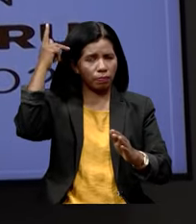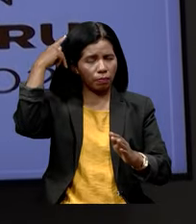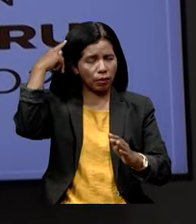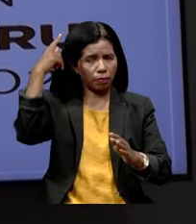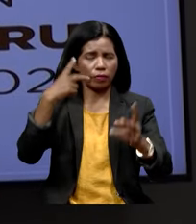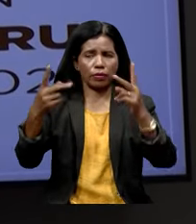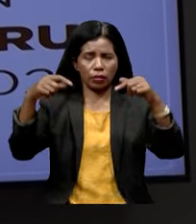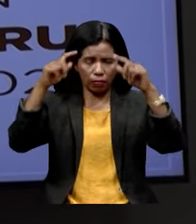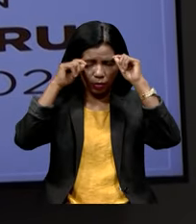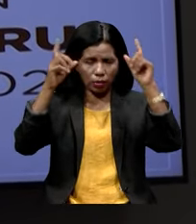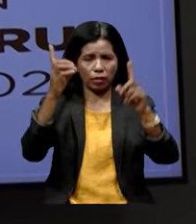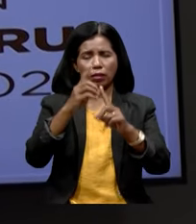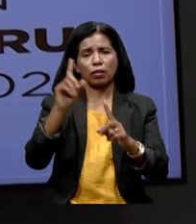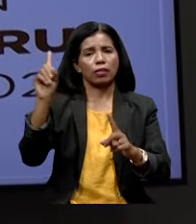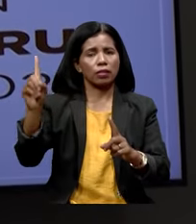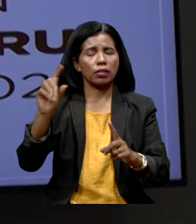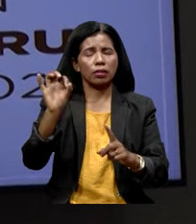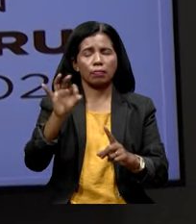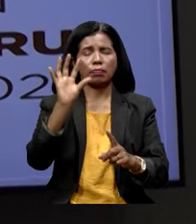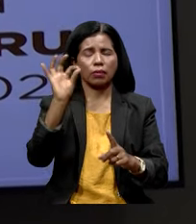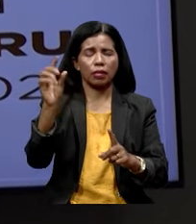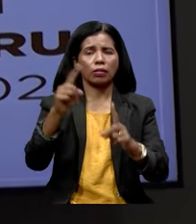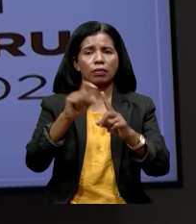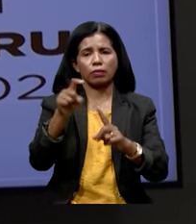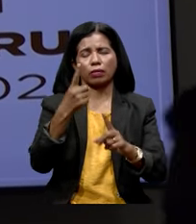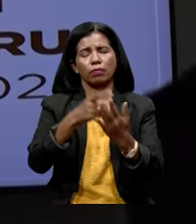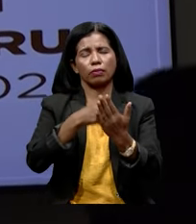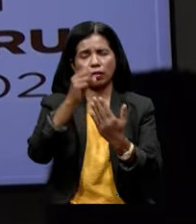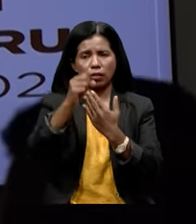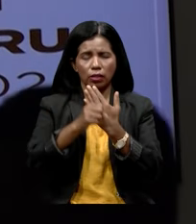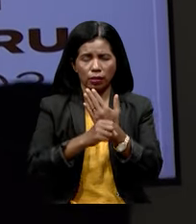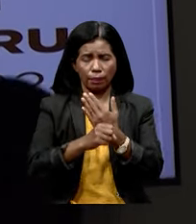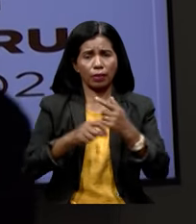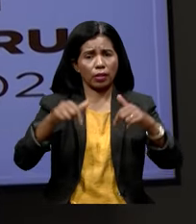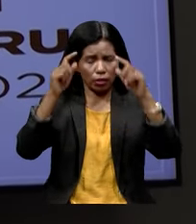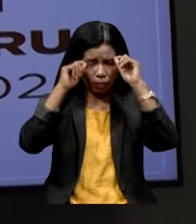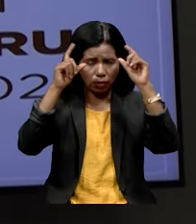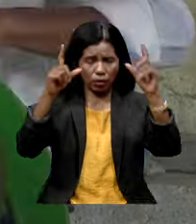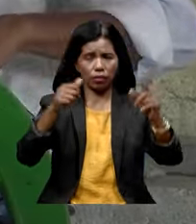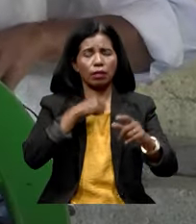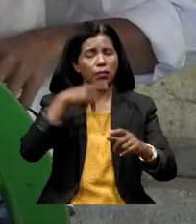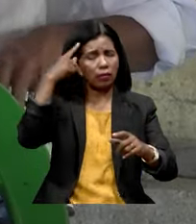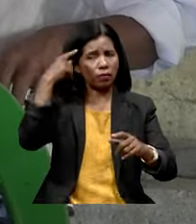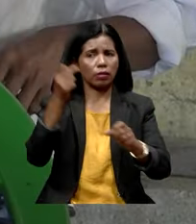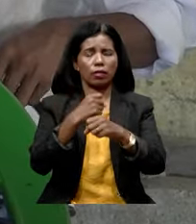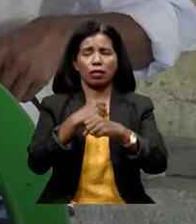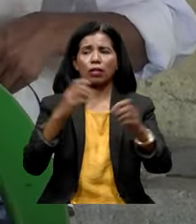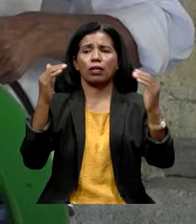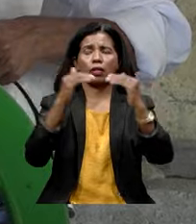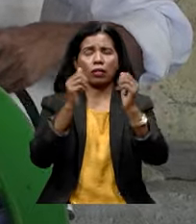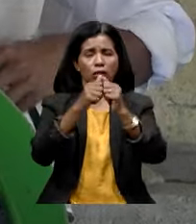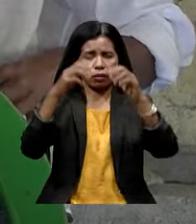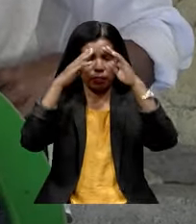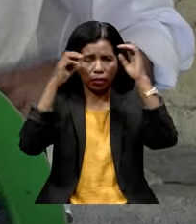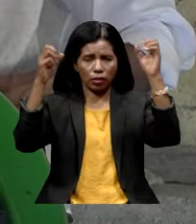Rusi Lorancia, Tolon Sanu Resinida, Fulan Setembro. Durante o Timor-Leste, Papa Francisco se halau encontro o Presidente